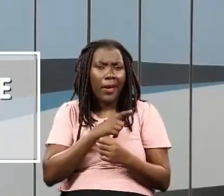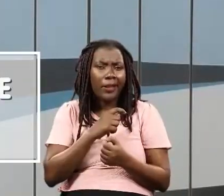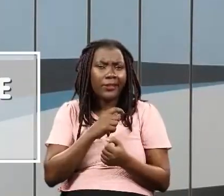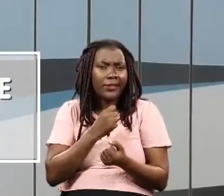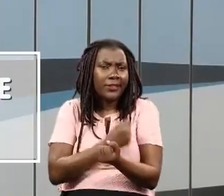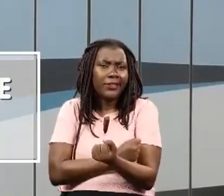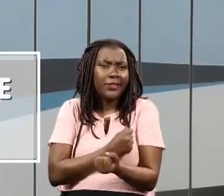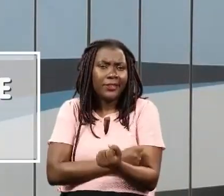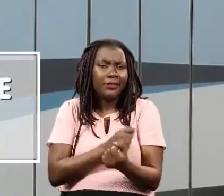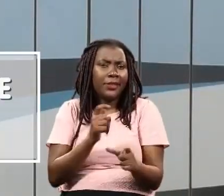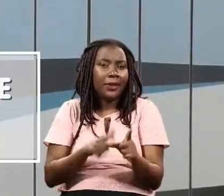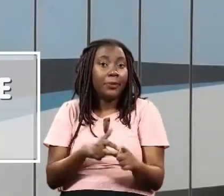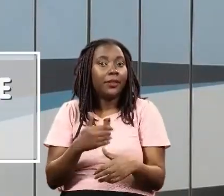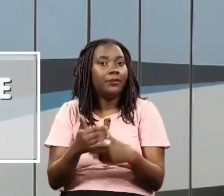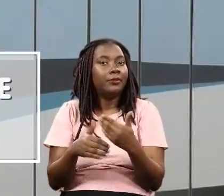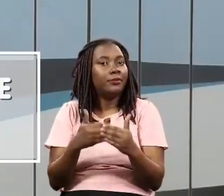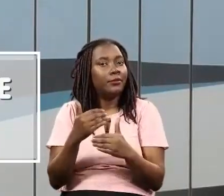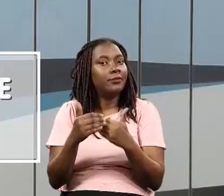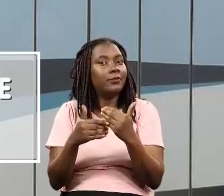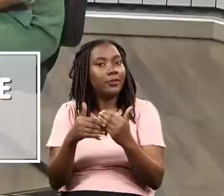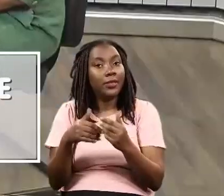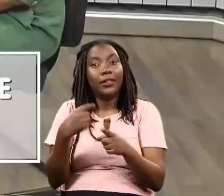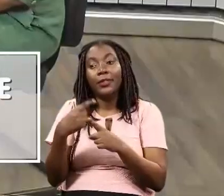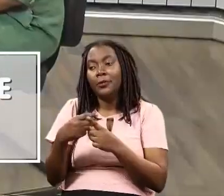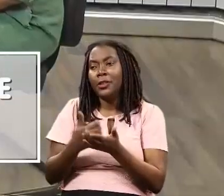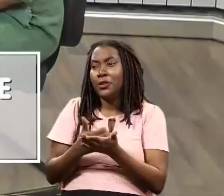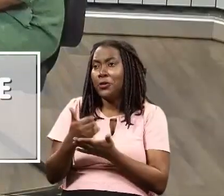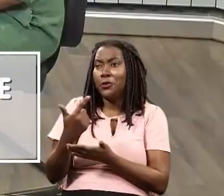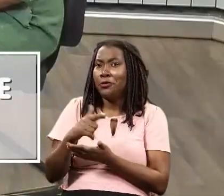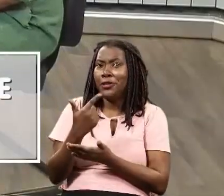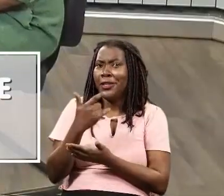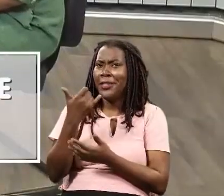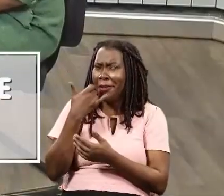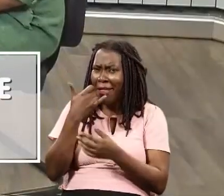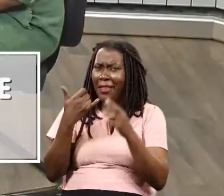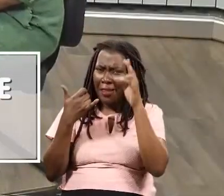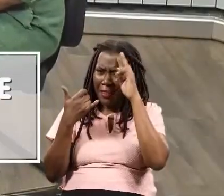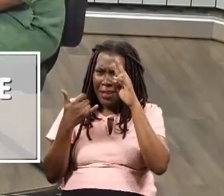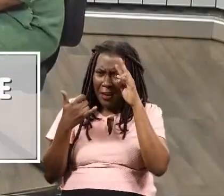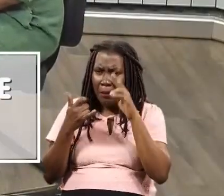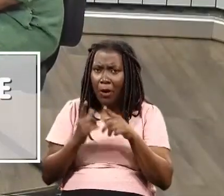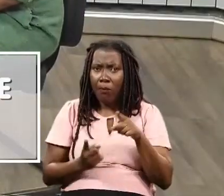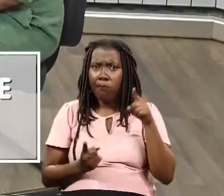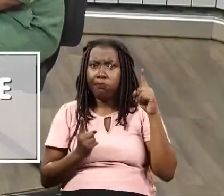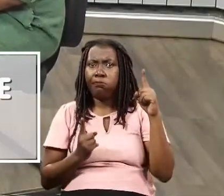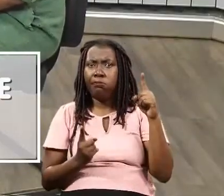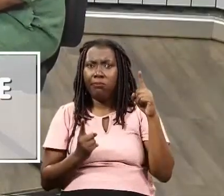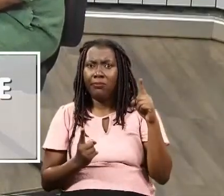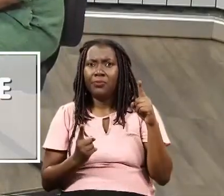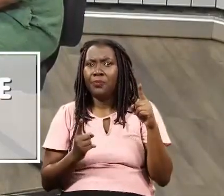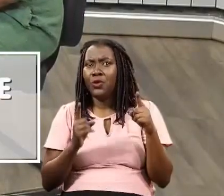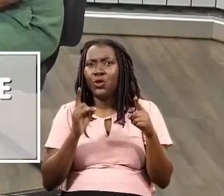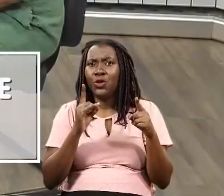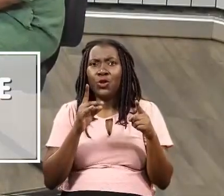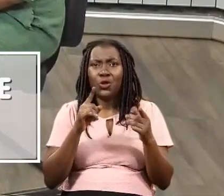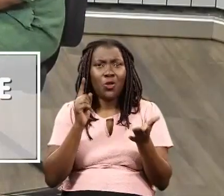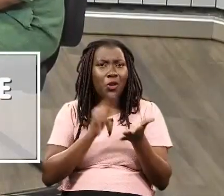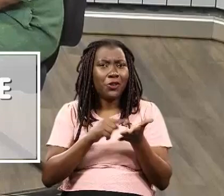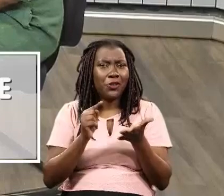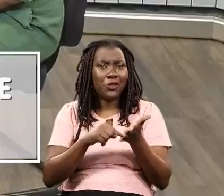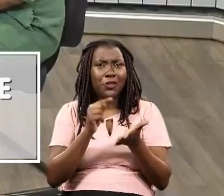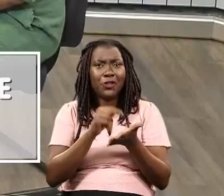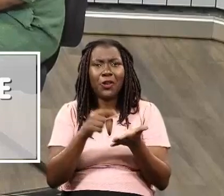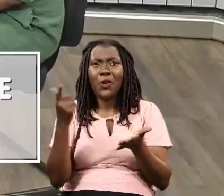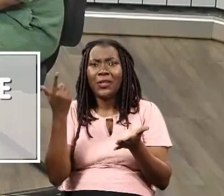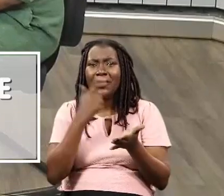ele vai sendo desenvolvido. Porque no início não tínhamos Exatamente. celular, lembra? Tijolão, né? Lembro. A gente só discava e conseguia